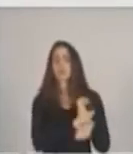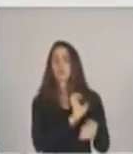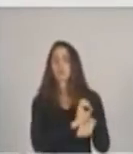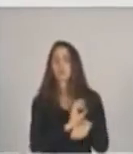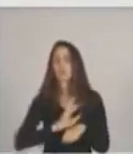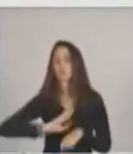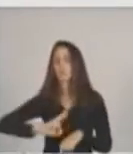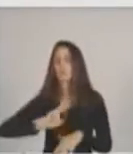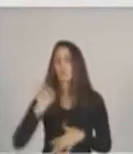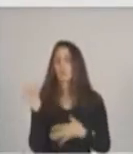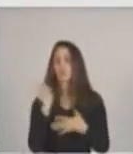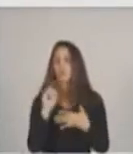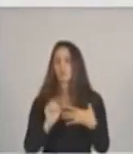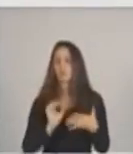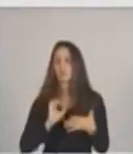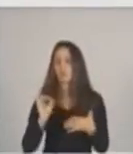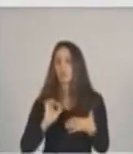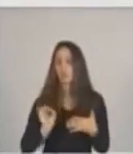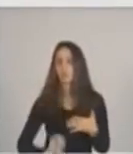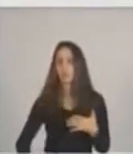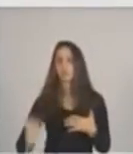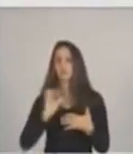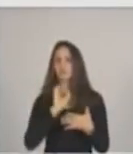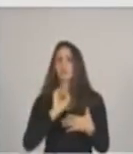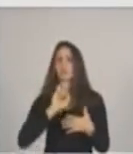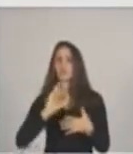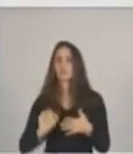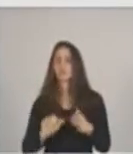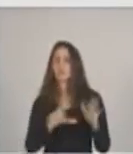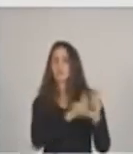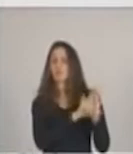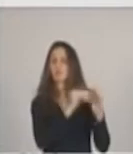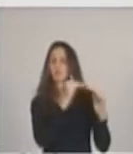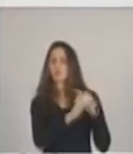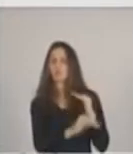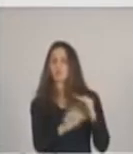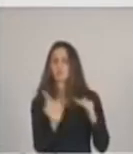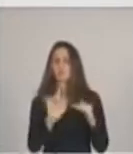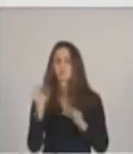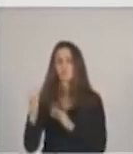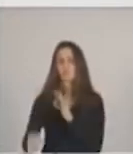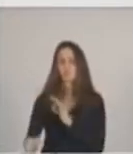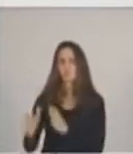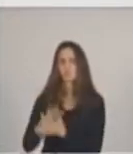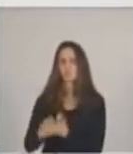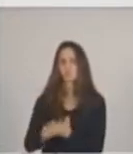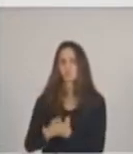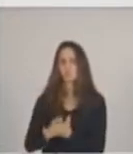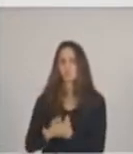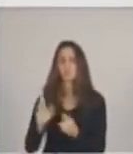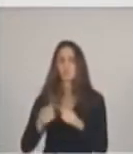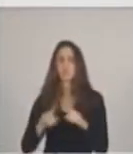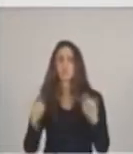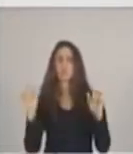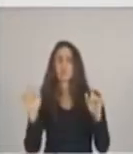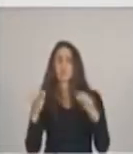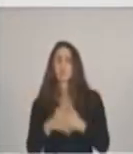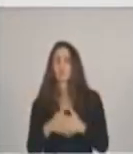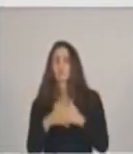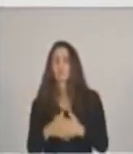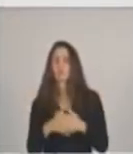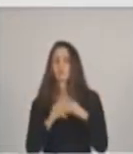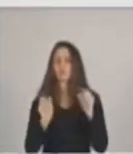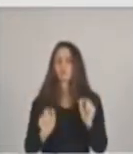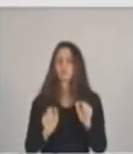questão, na verdade, pensando na legalidade, na juridicidade. E mais ainda, ficou ainda mais confuso porque,